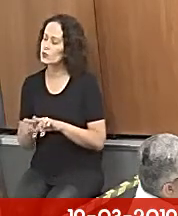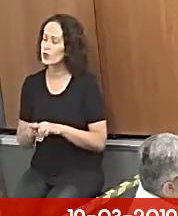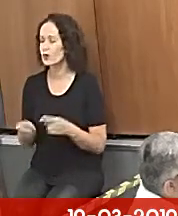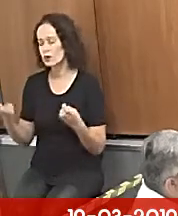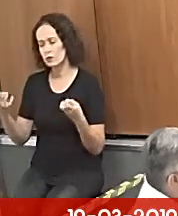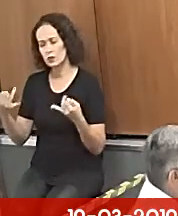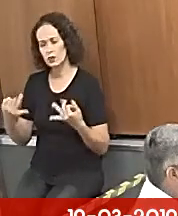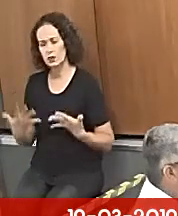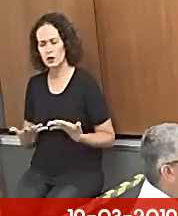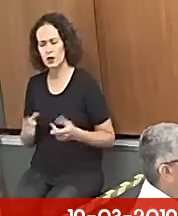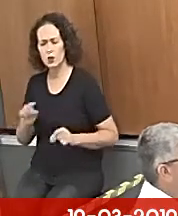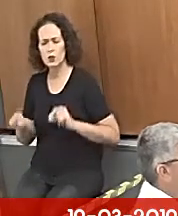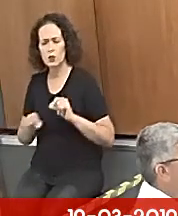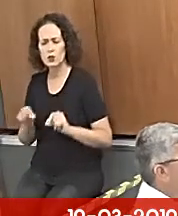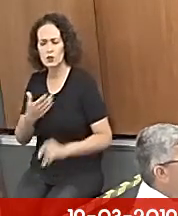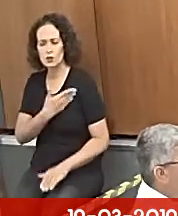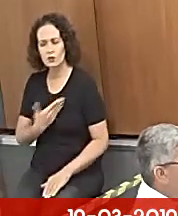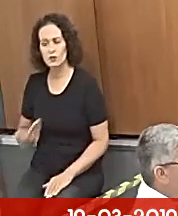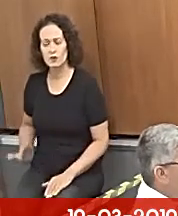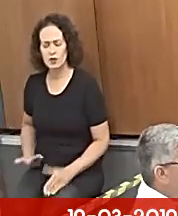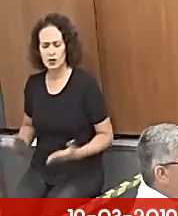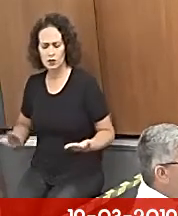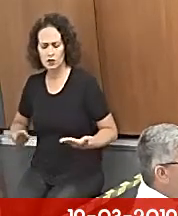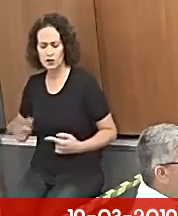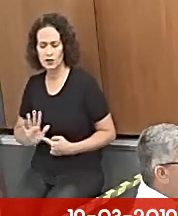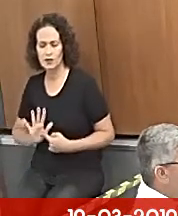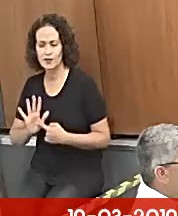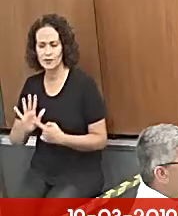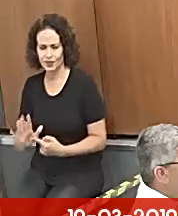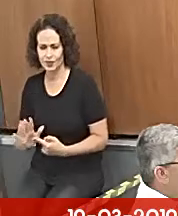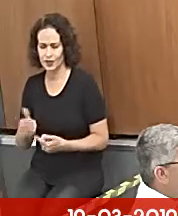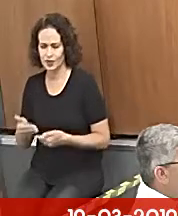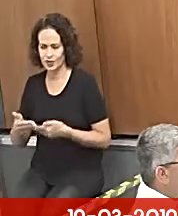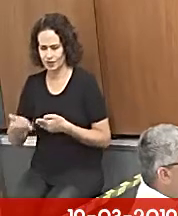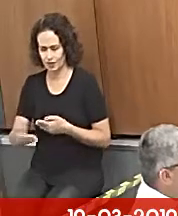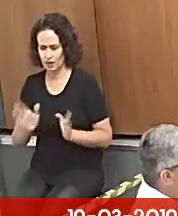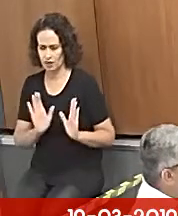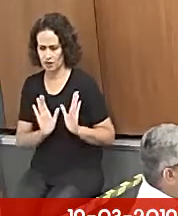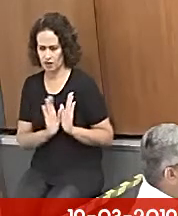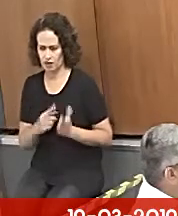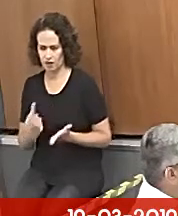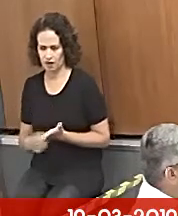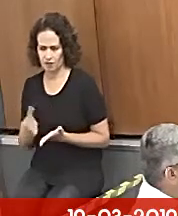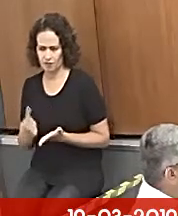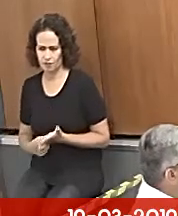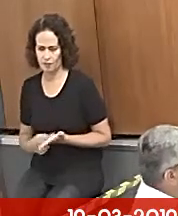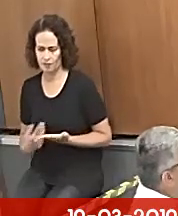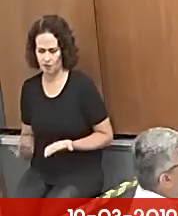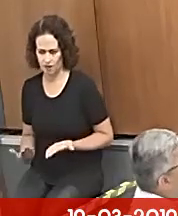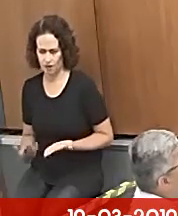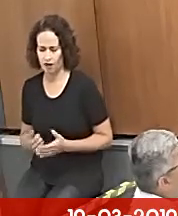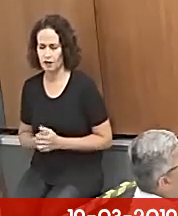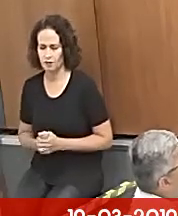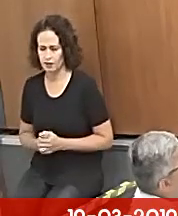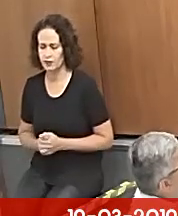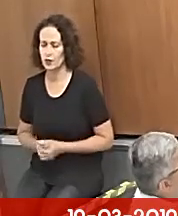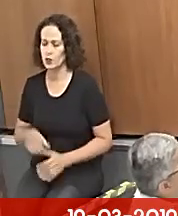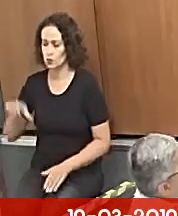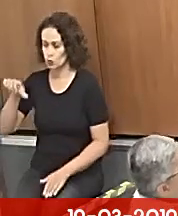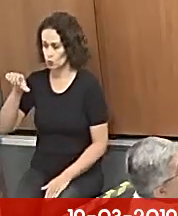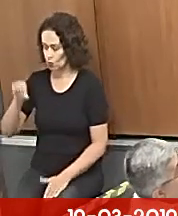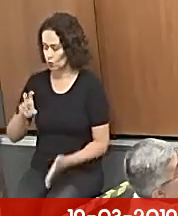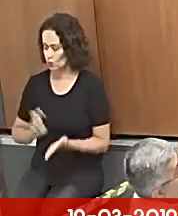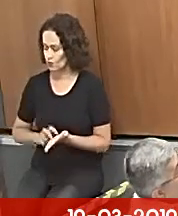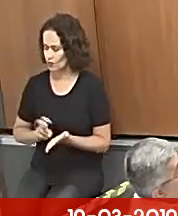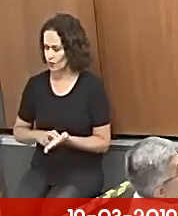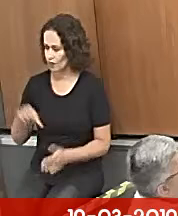expectativa desse governo em relação ao compromisso com as apaes dia 25 e no próprio dia de manhã 9 horas aqui na